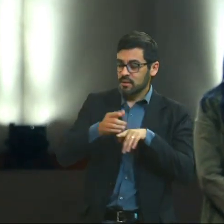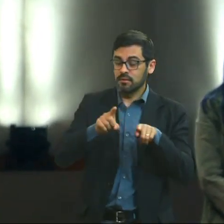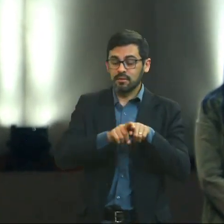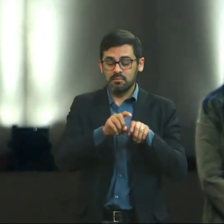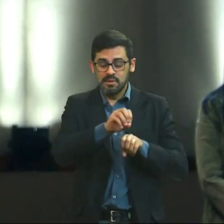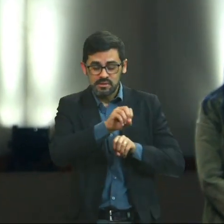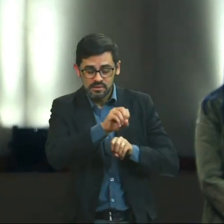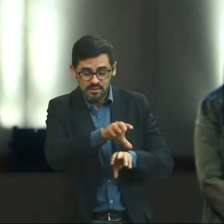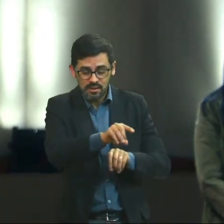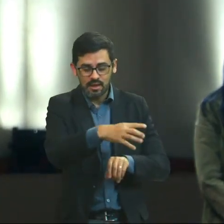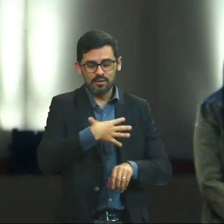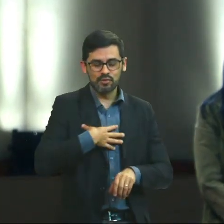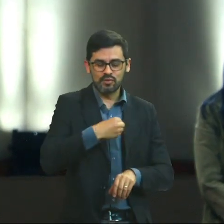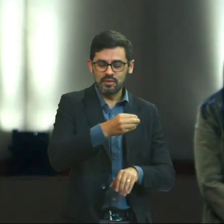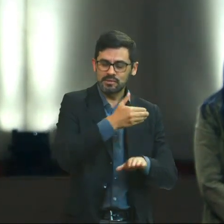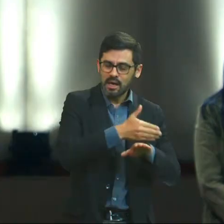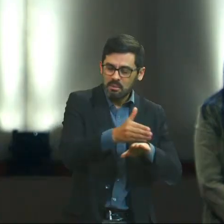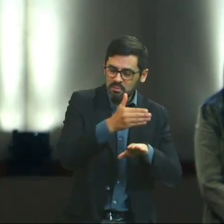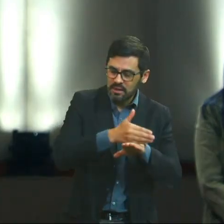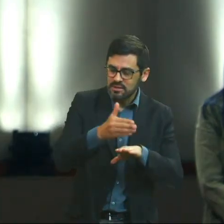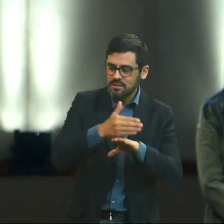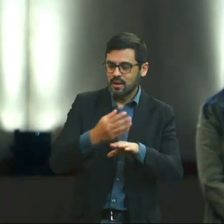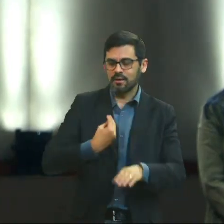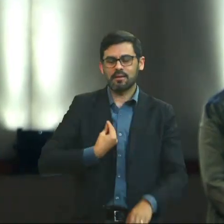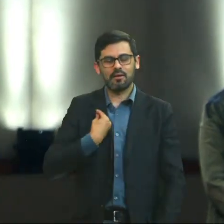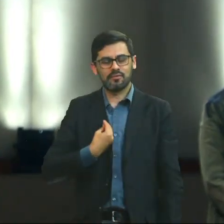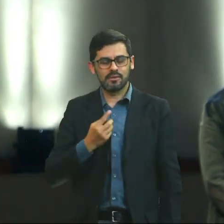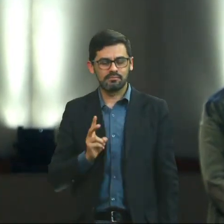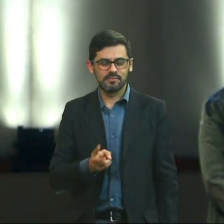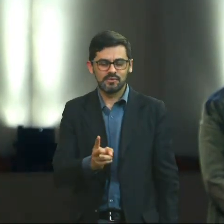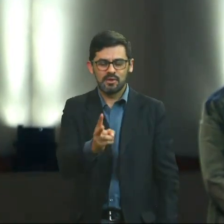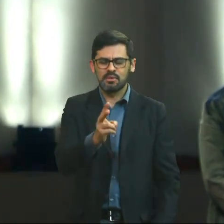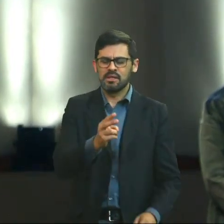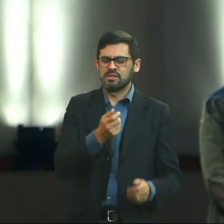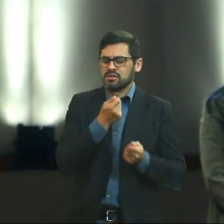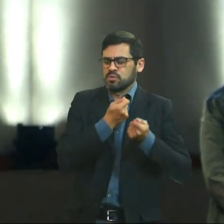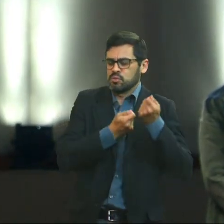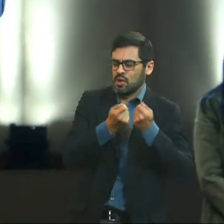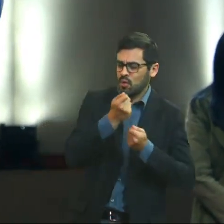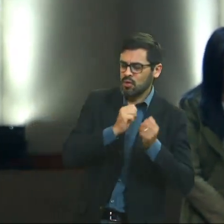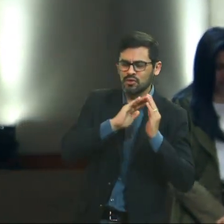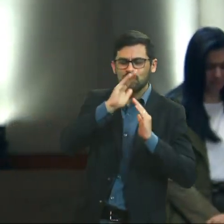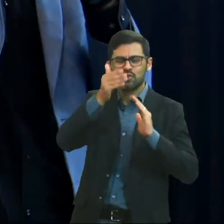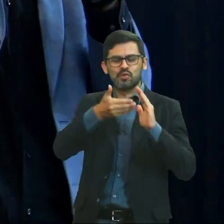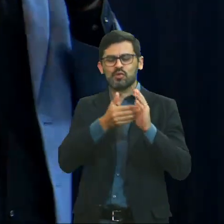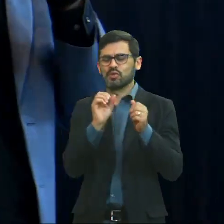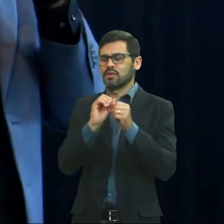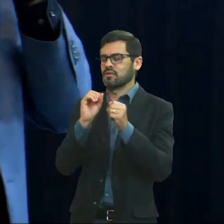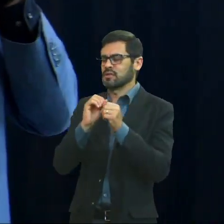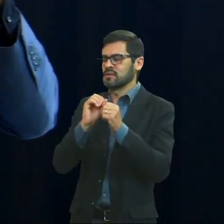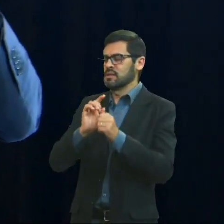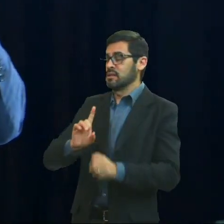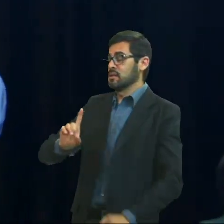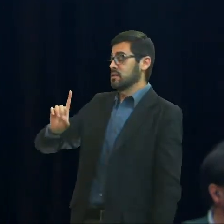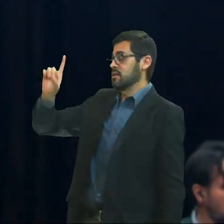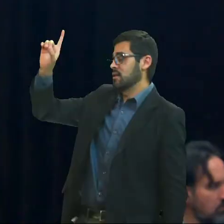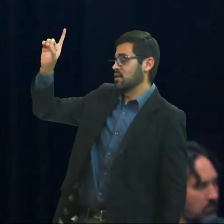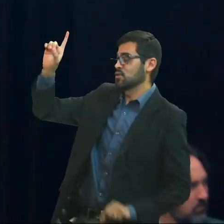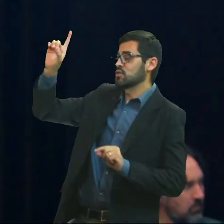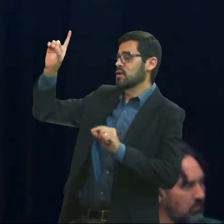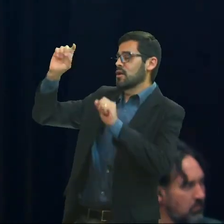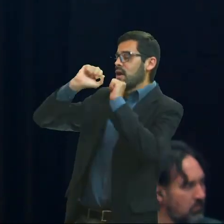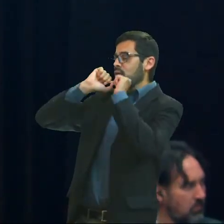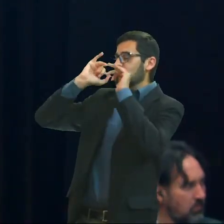a Tua palavra, aplicá-la nos negócios, no que fazemos. Eu quero pedir que o Senhor faça o Teu